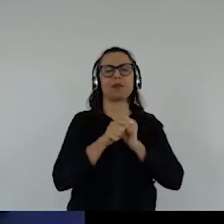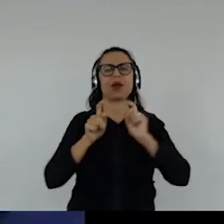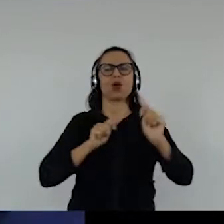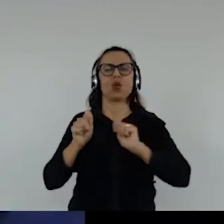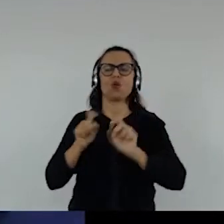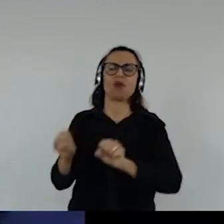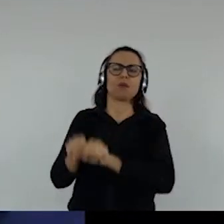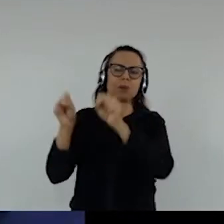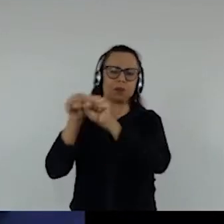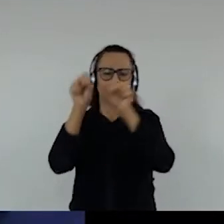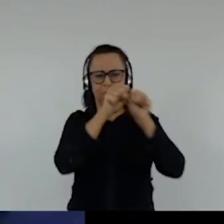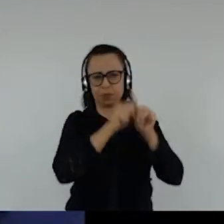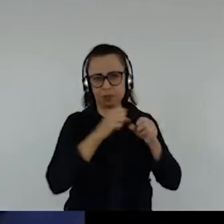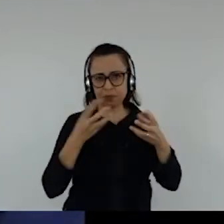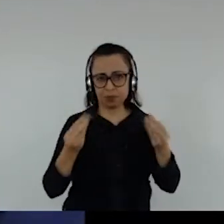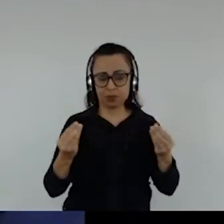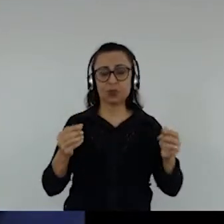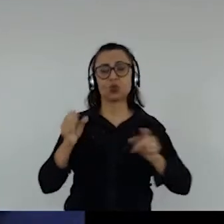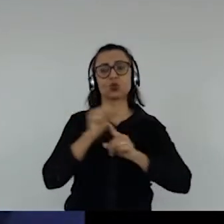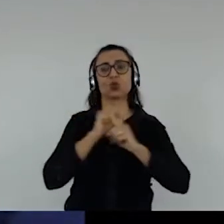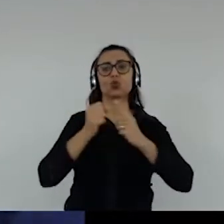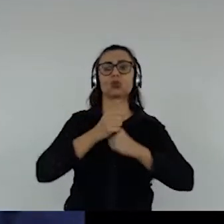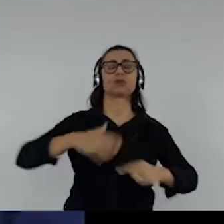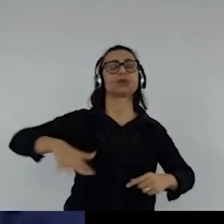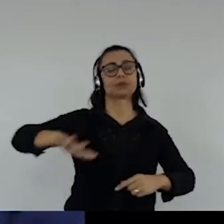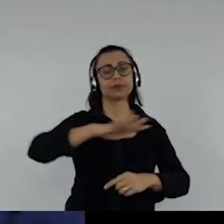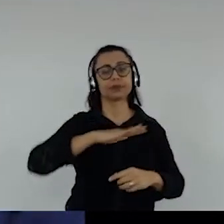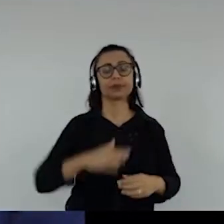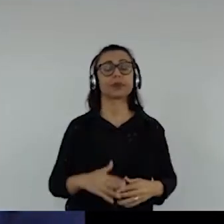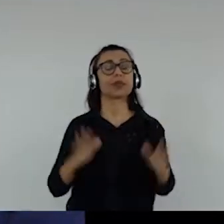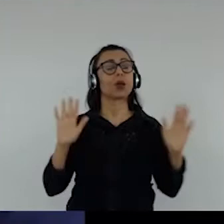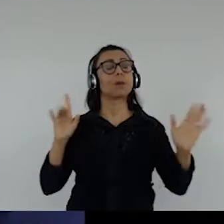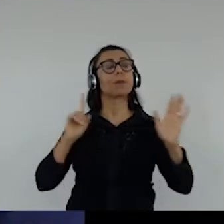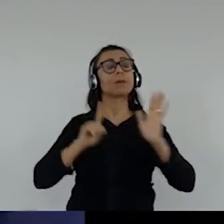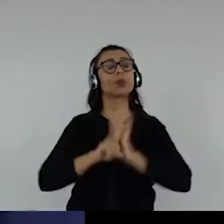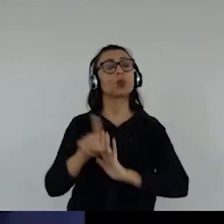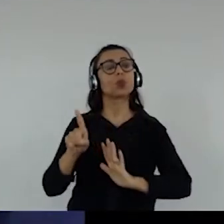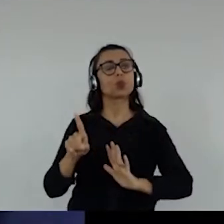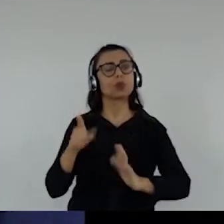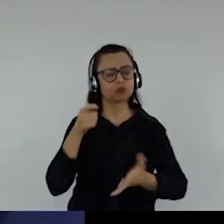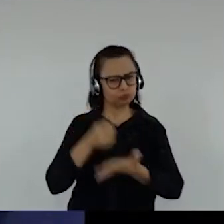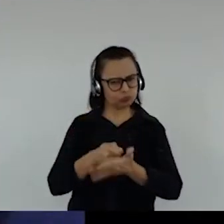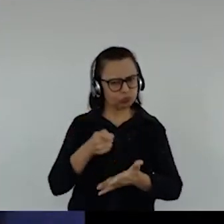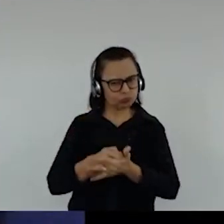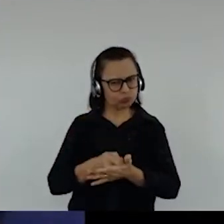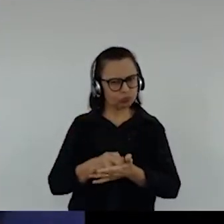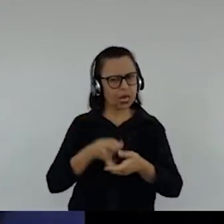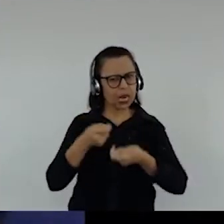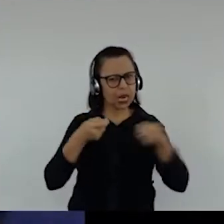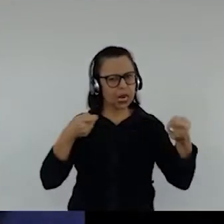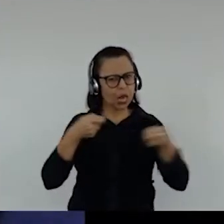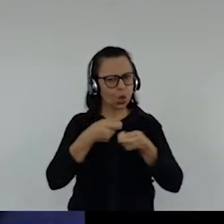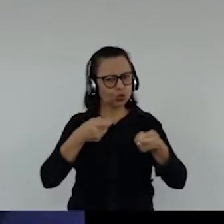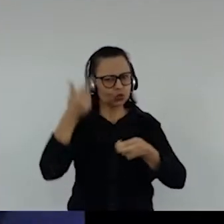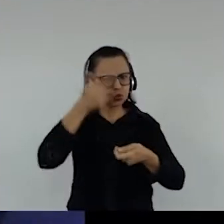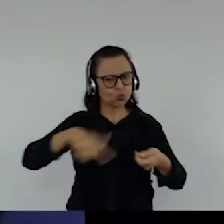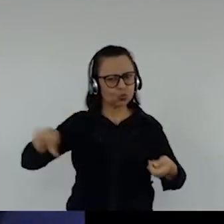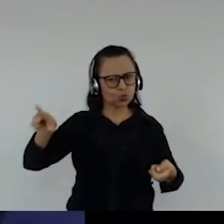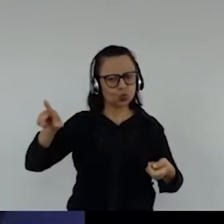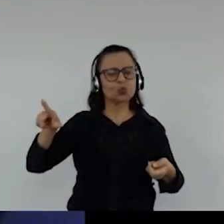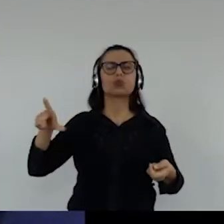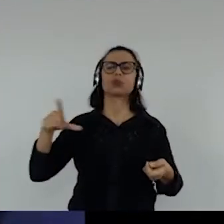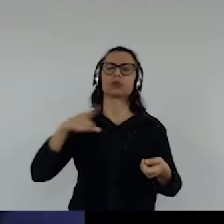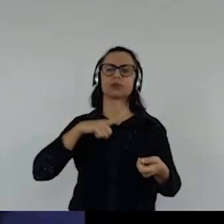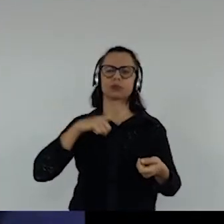próprias relações sociais, em certo sentido. Então, a pergunta, há o dever de renegociar? Me parece que nessa